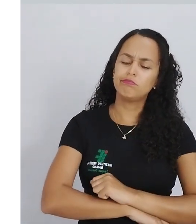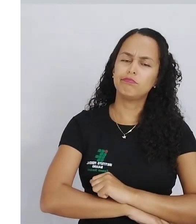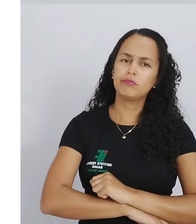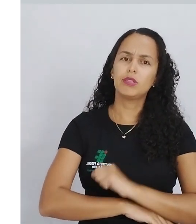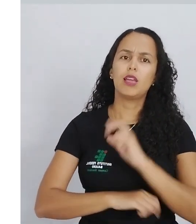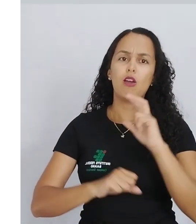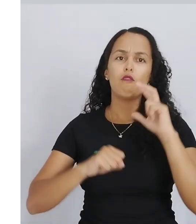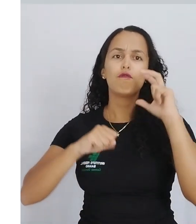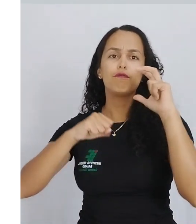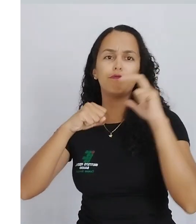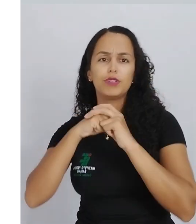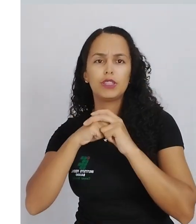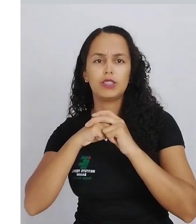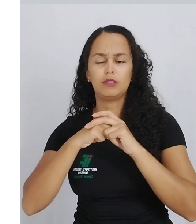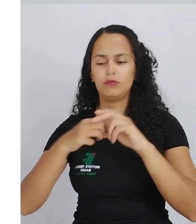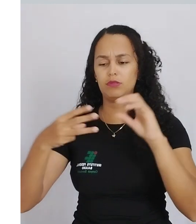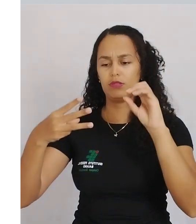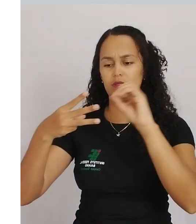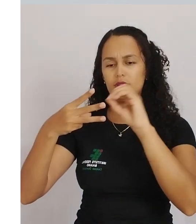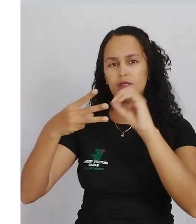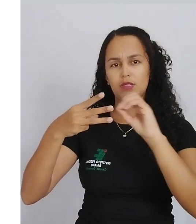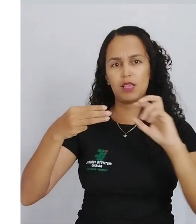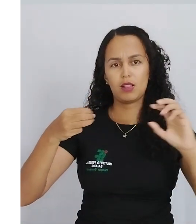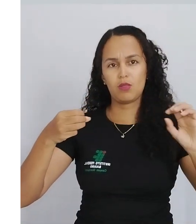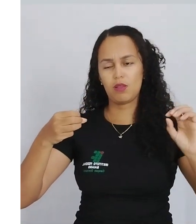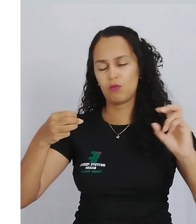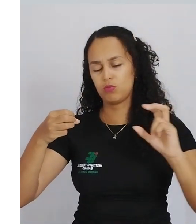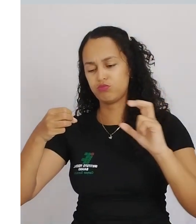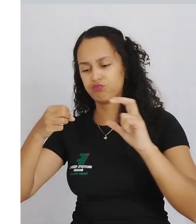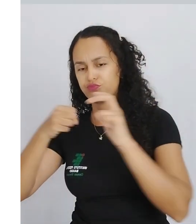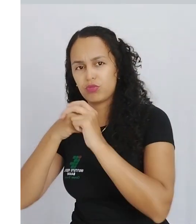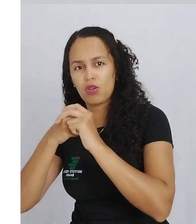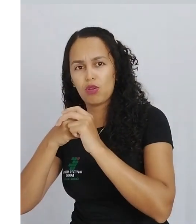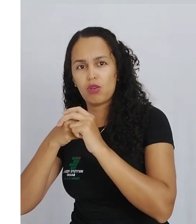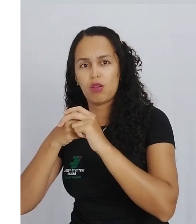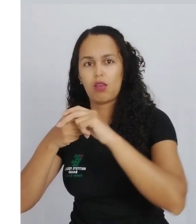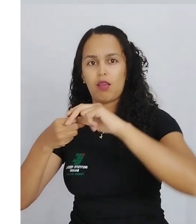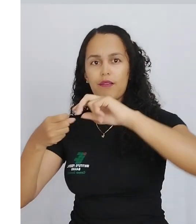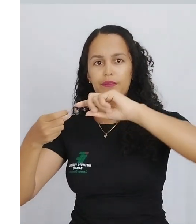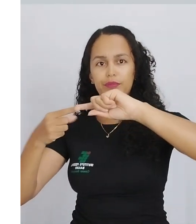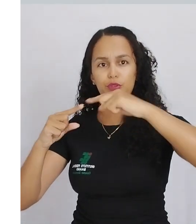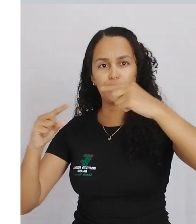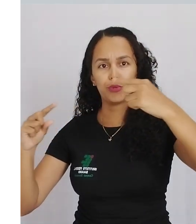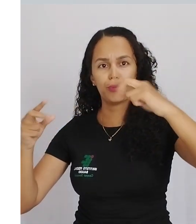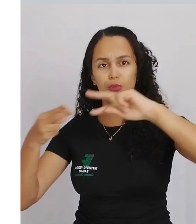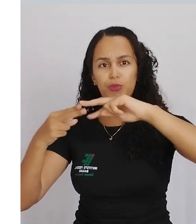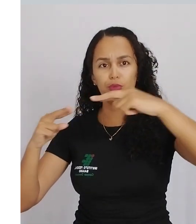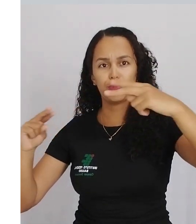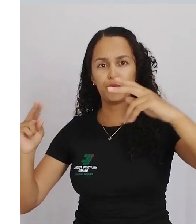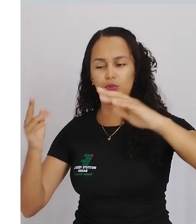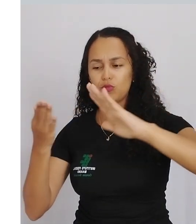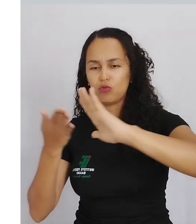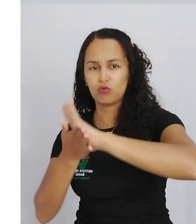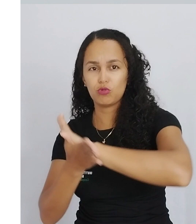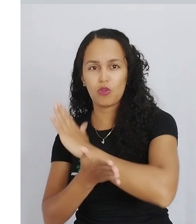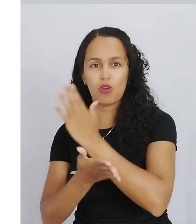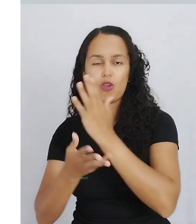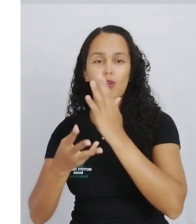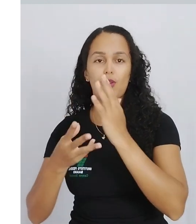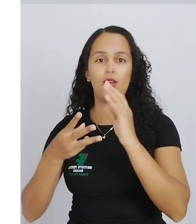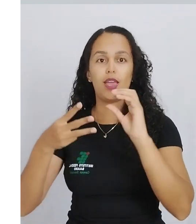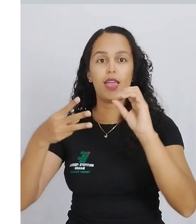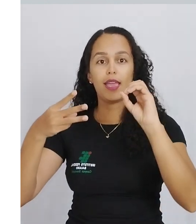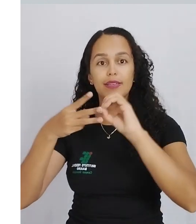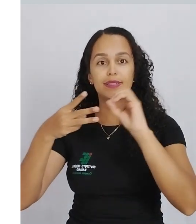né? Que ele consegue fazer, ele chega na célula, ele faz a destruição do material genético dessa